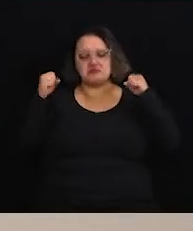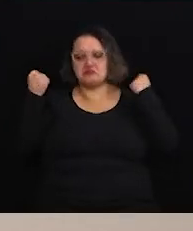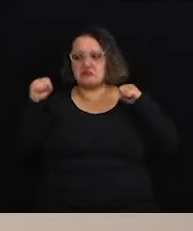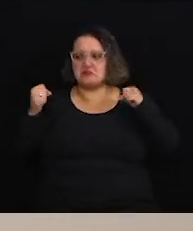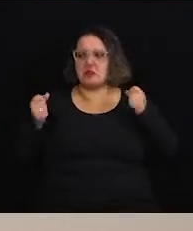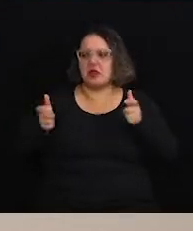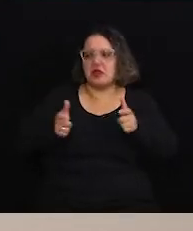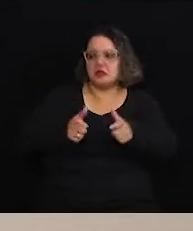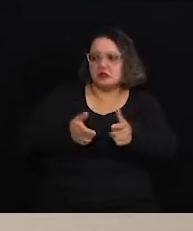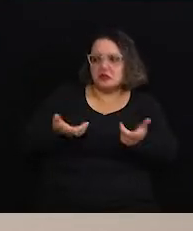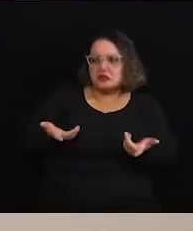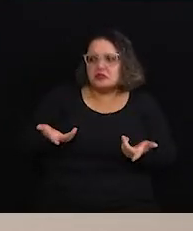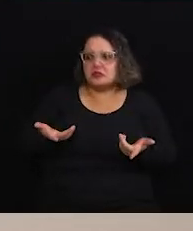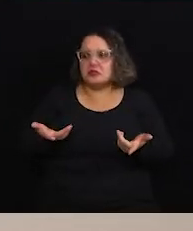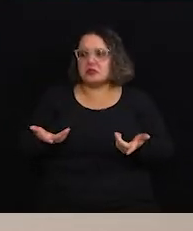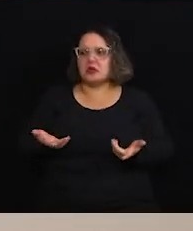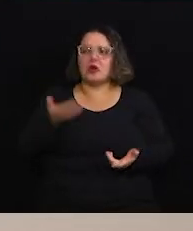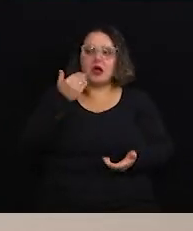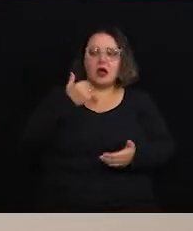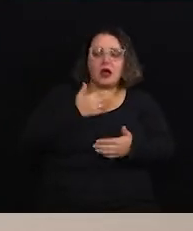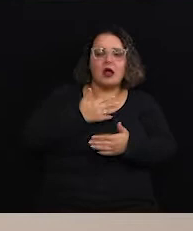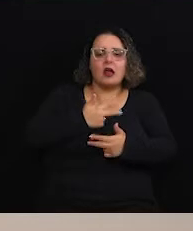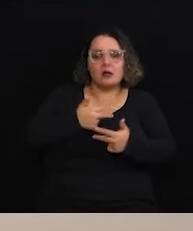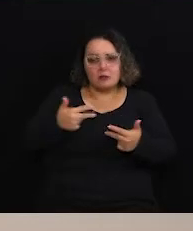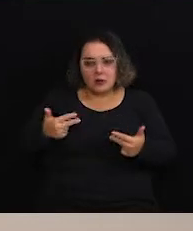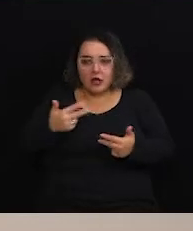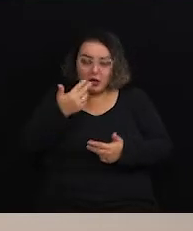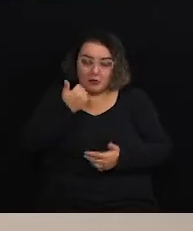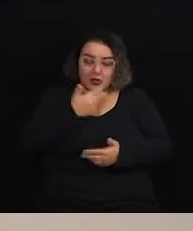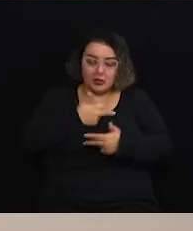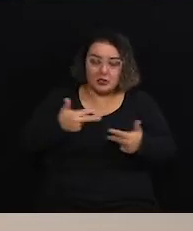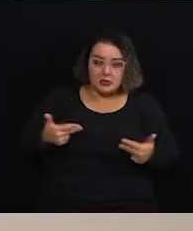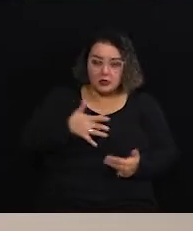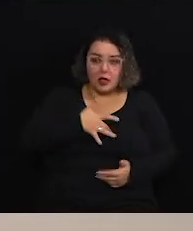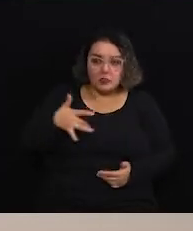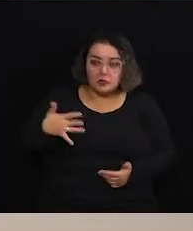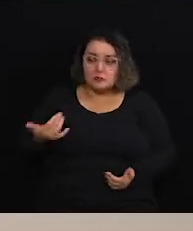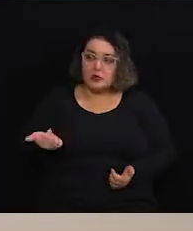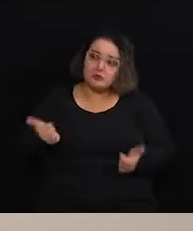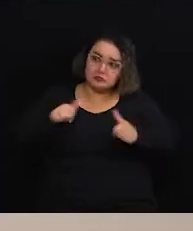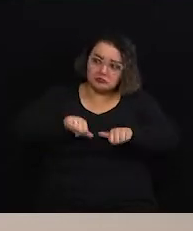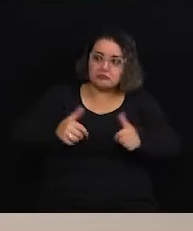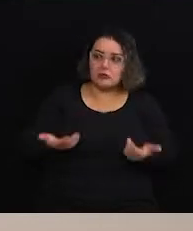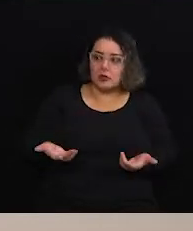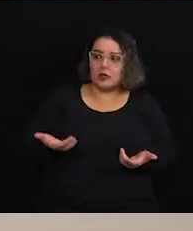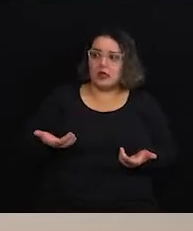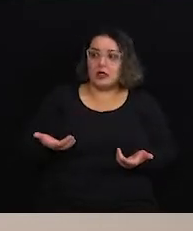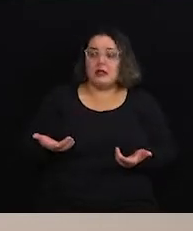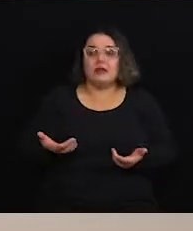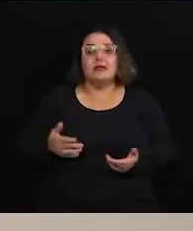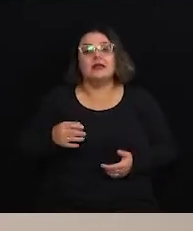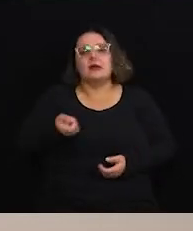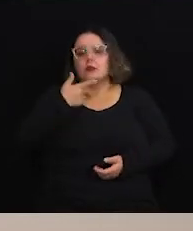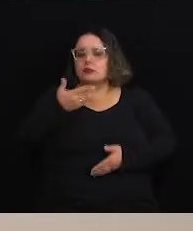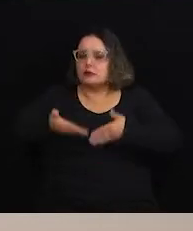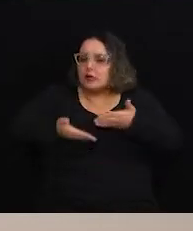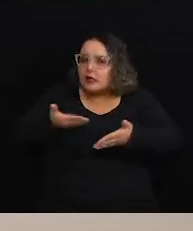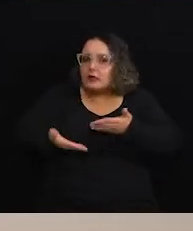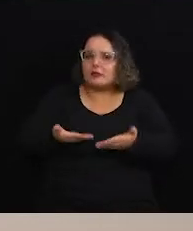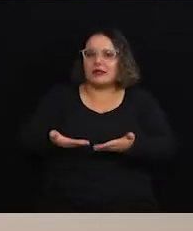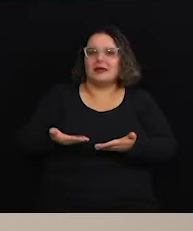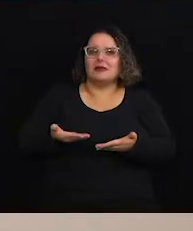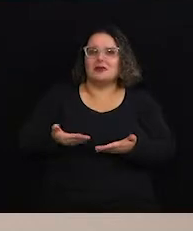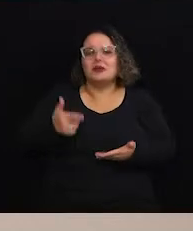mudança de tipo de alimentação, né? Agora, quando ela não responde a nenhuma forma de tratamento, é a cólica que a gente precisa se preocupar e